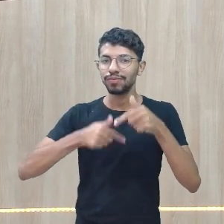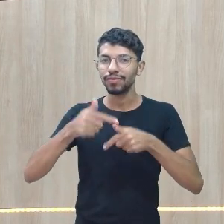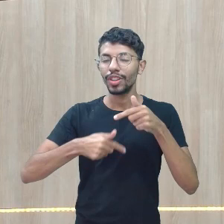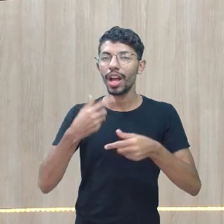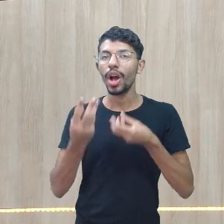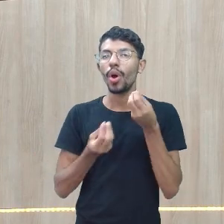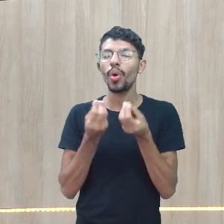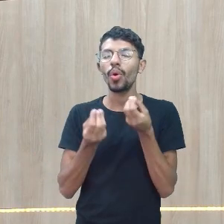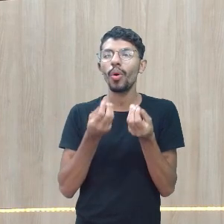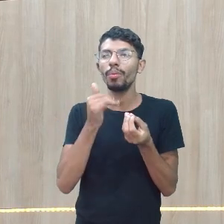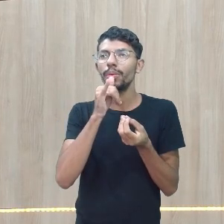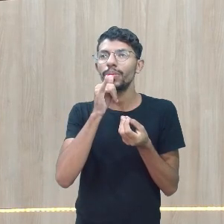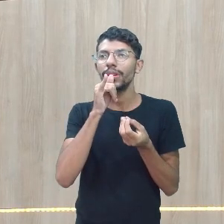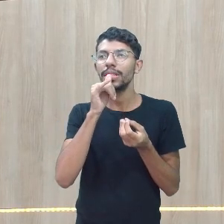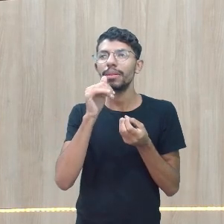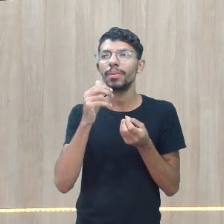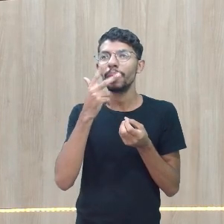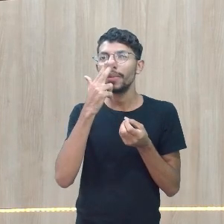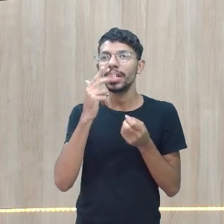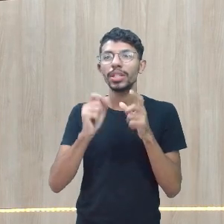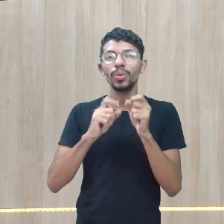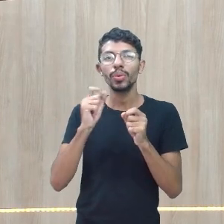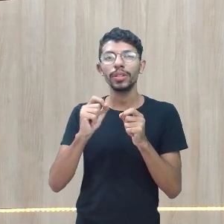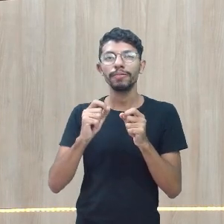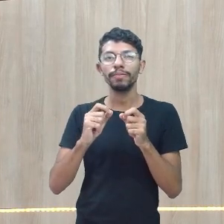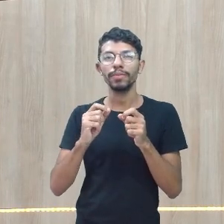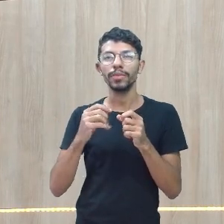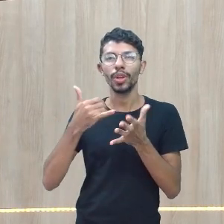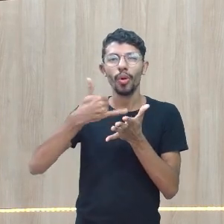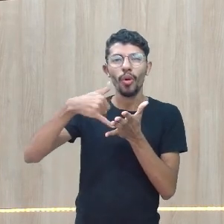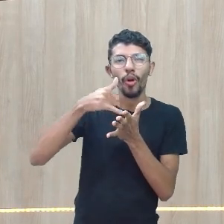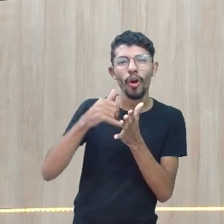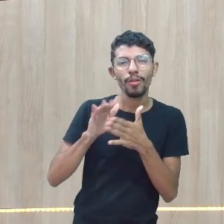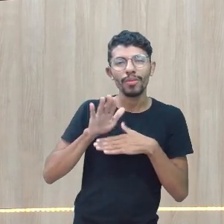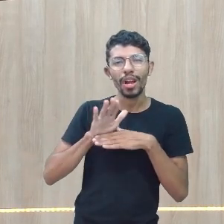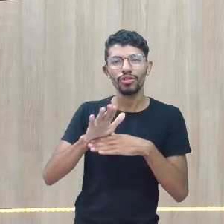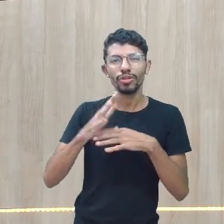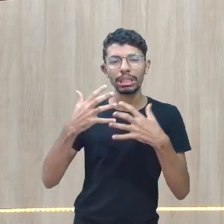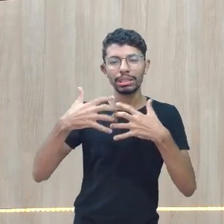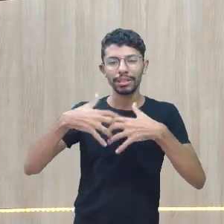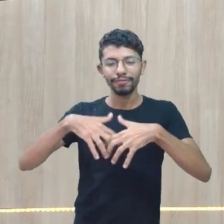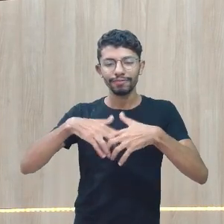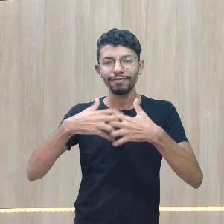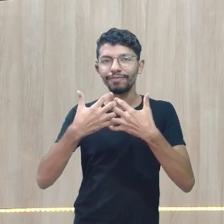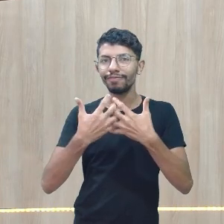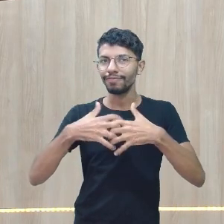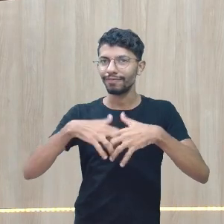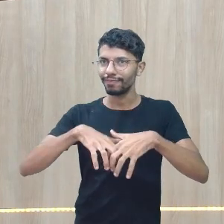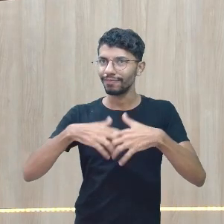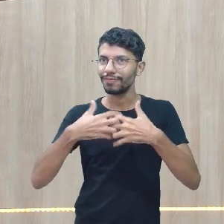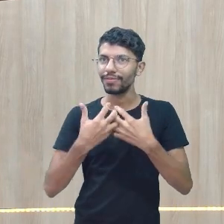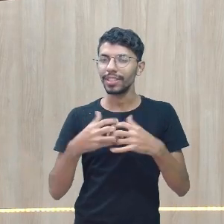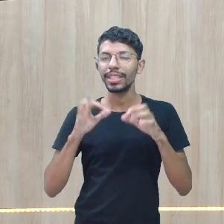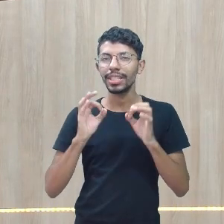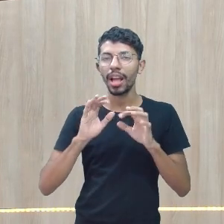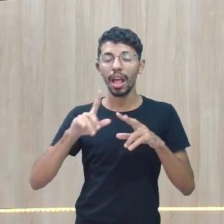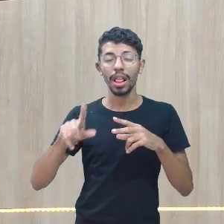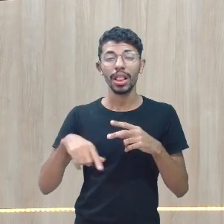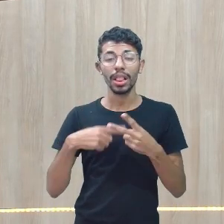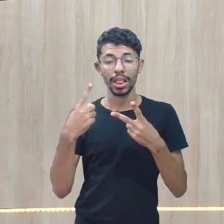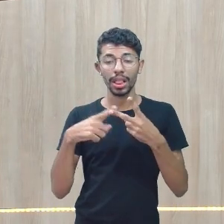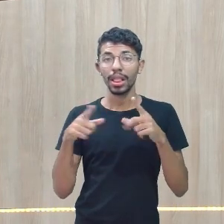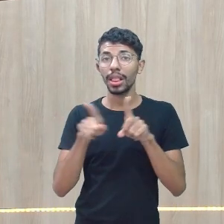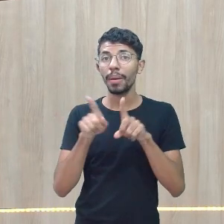verdadeiras lubrificantes para as engrenagens. A questão aí dos combustíveis, que vão desde o caminhão, um simples carrinho,